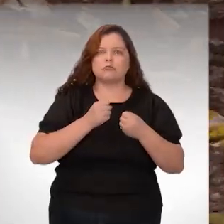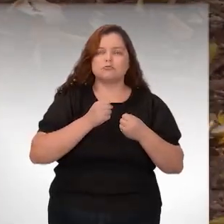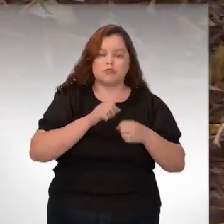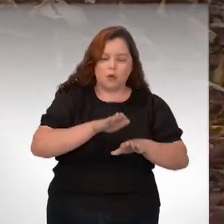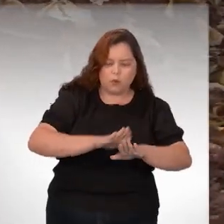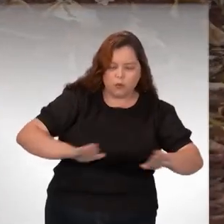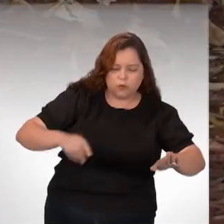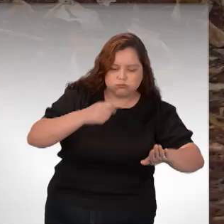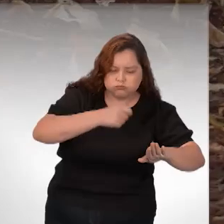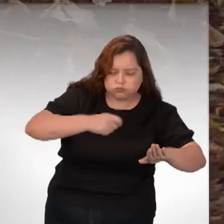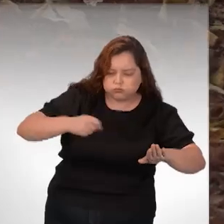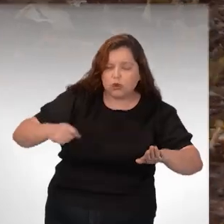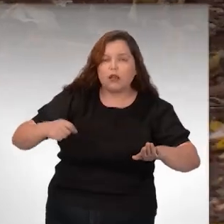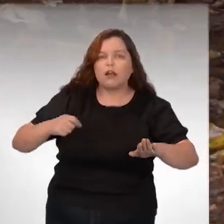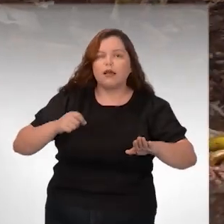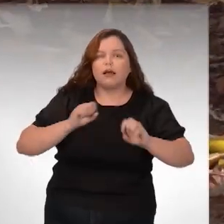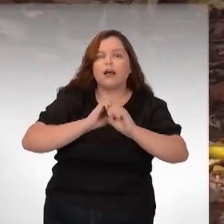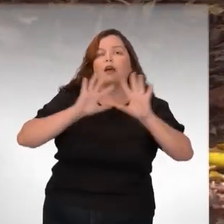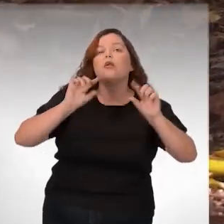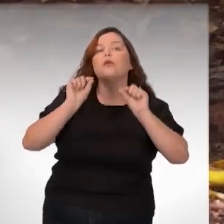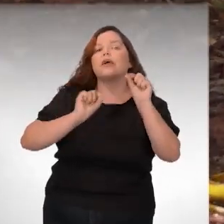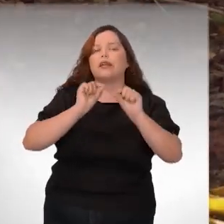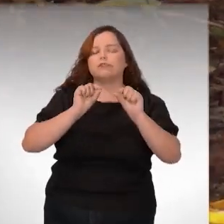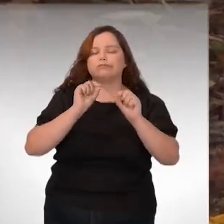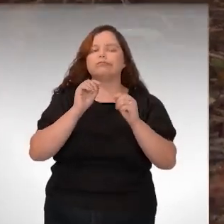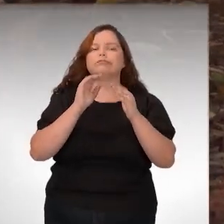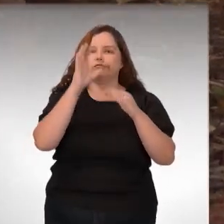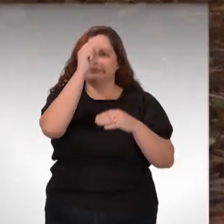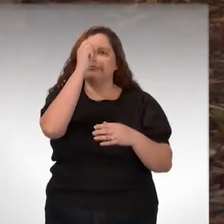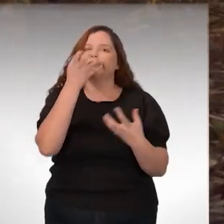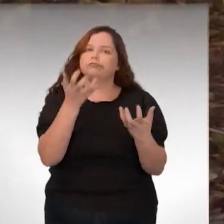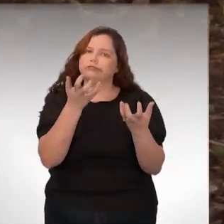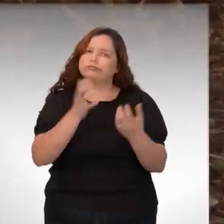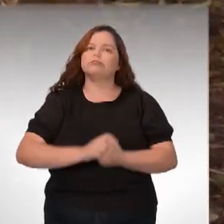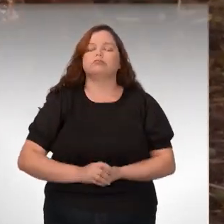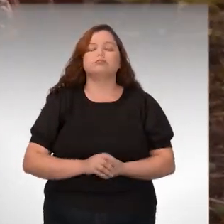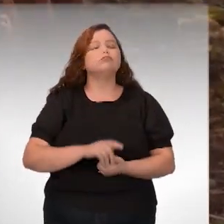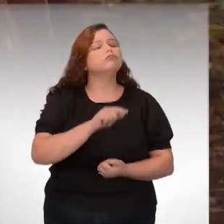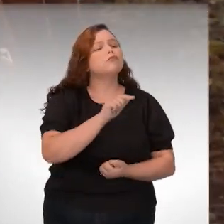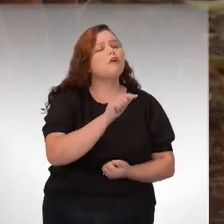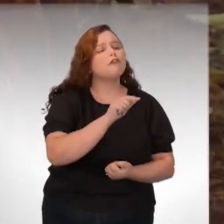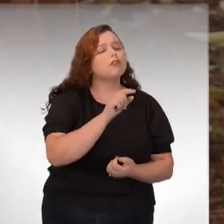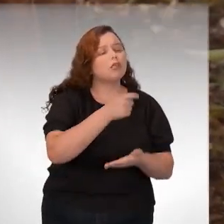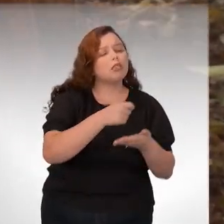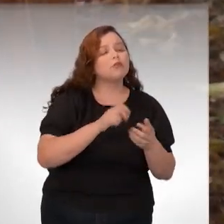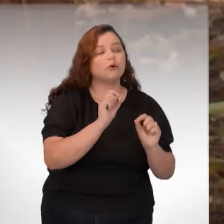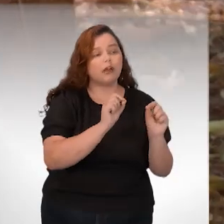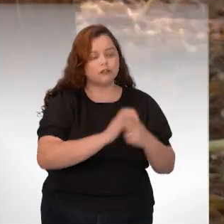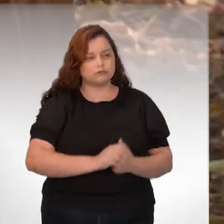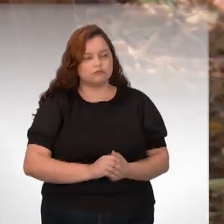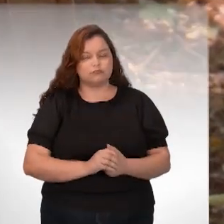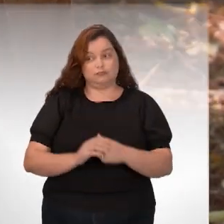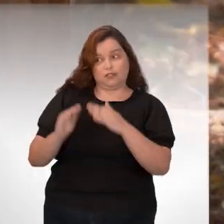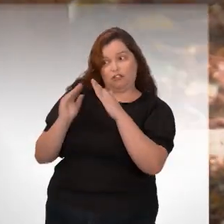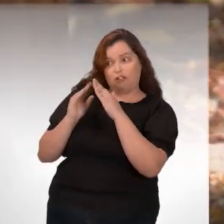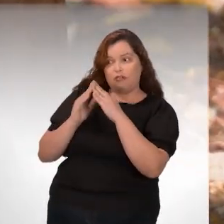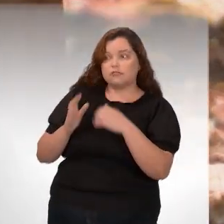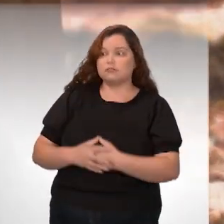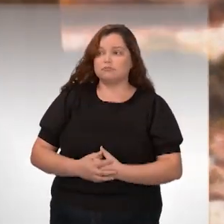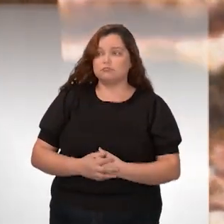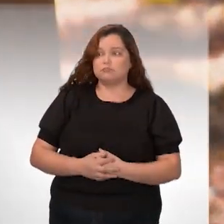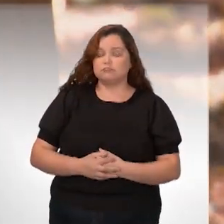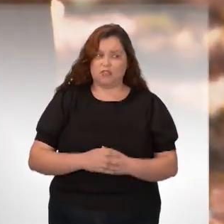os rabiscos no chão revelam a vontade de aprender. O que é que você está desenhando aí? Uma casa. Uma